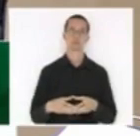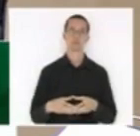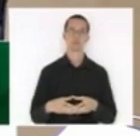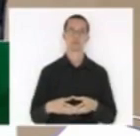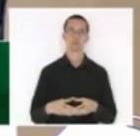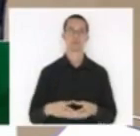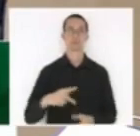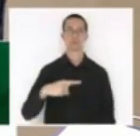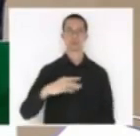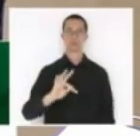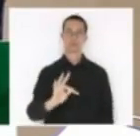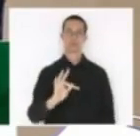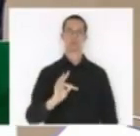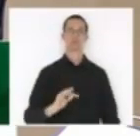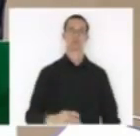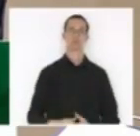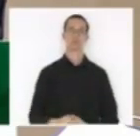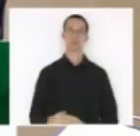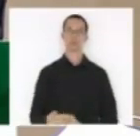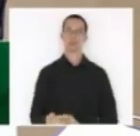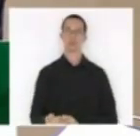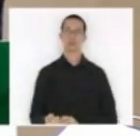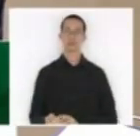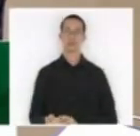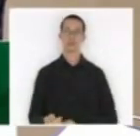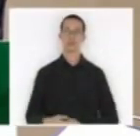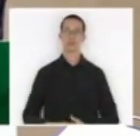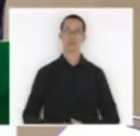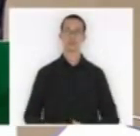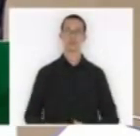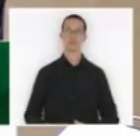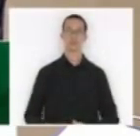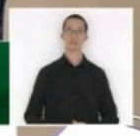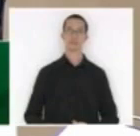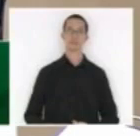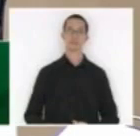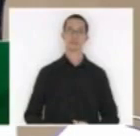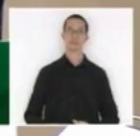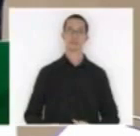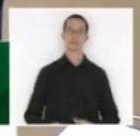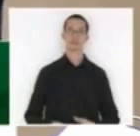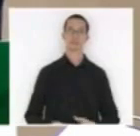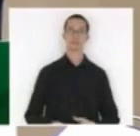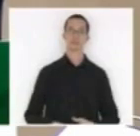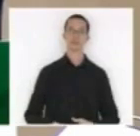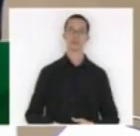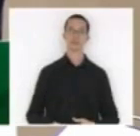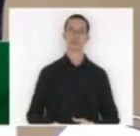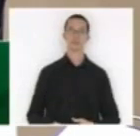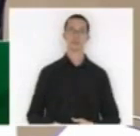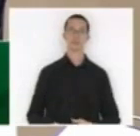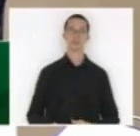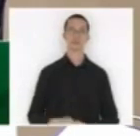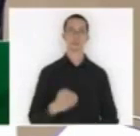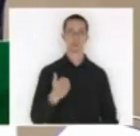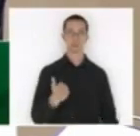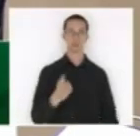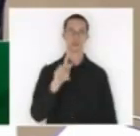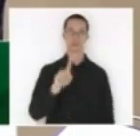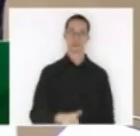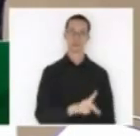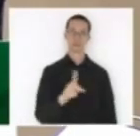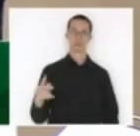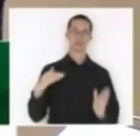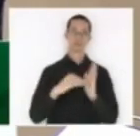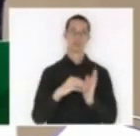Partido dos Trabalhadores. É que o padre Pedro veio. Padre Pedro Valdeceira, por até 7 minutos,